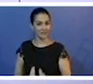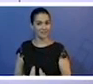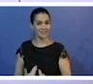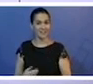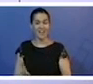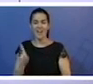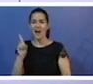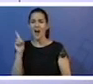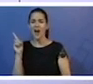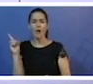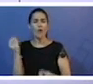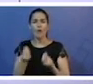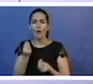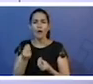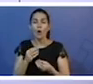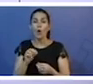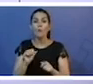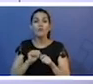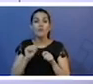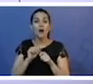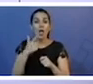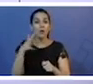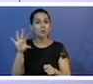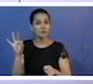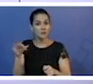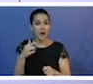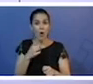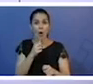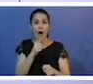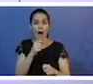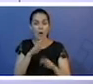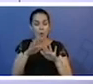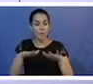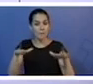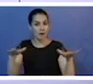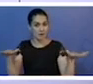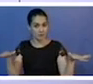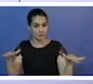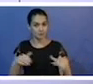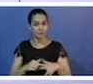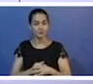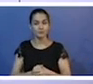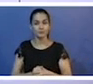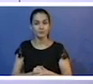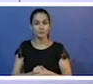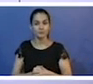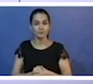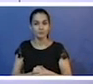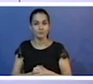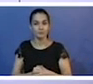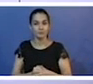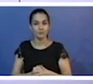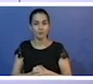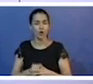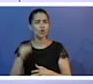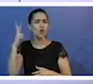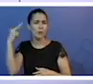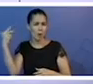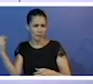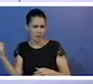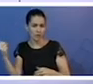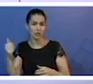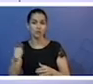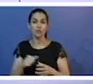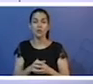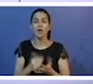processo de obtenção do sal a partir da água do mar. Então, geralmente ele é captado,